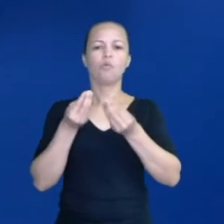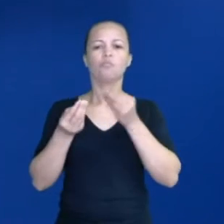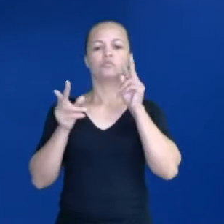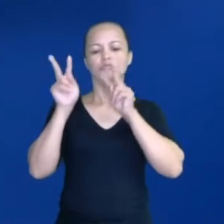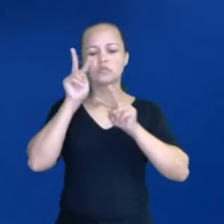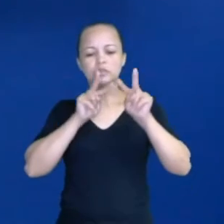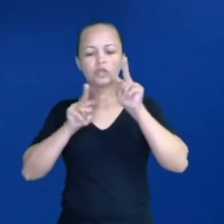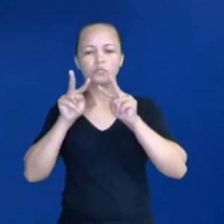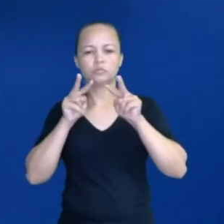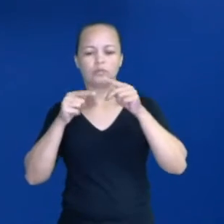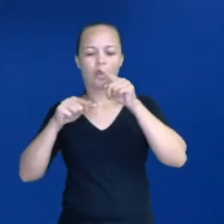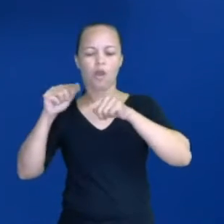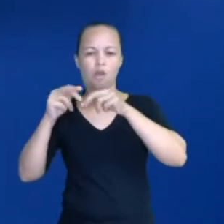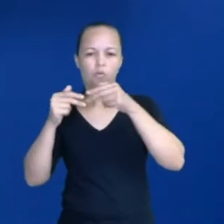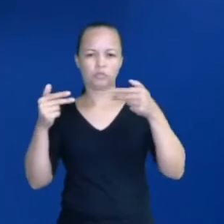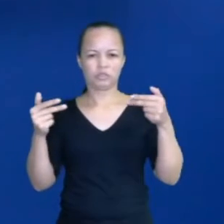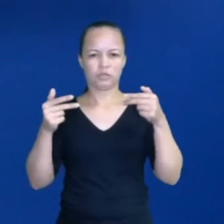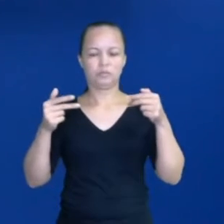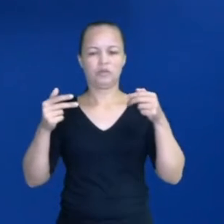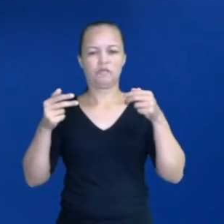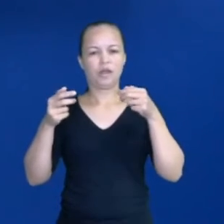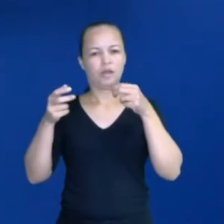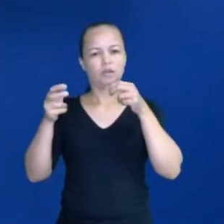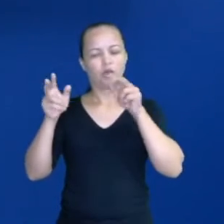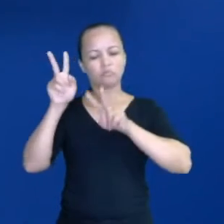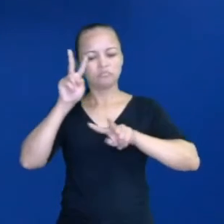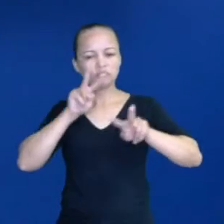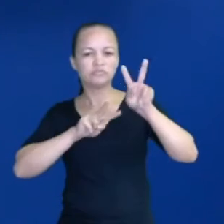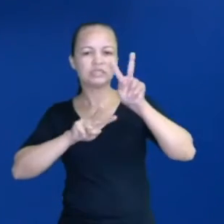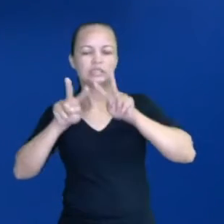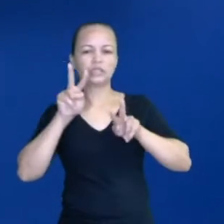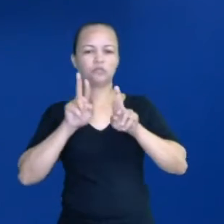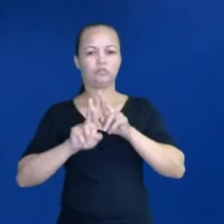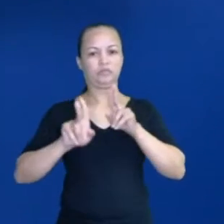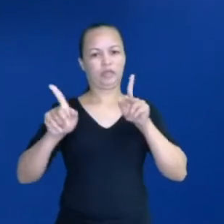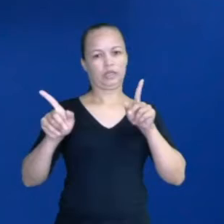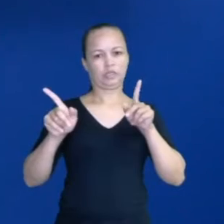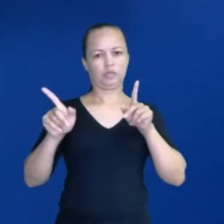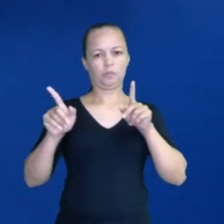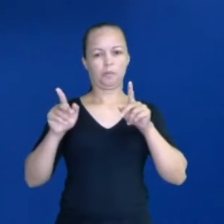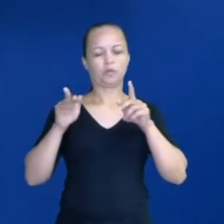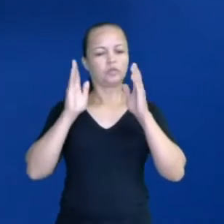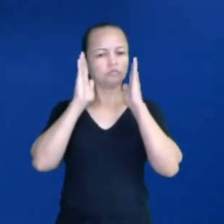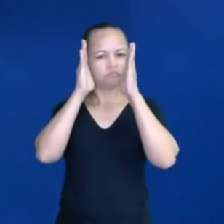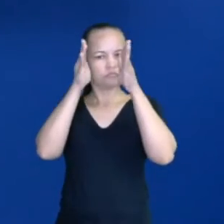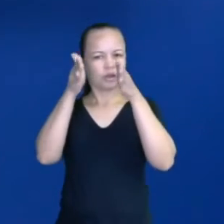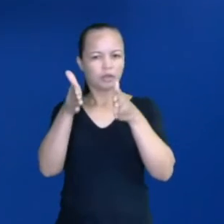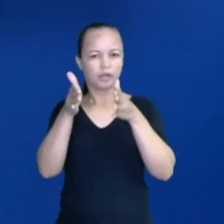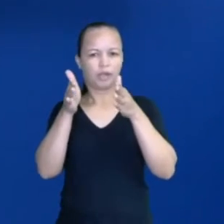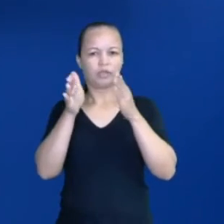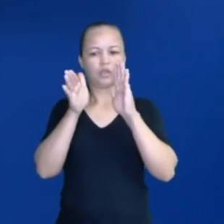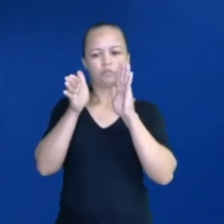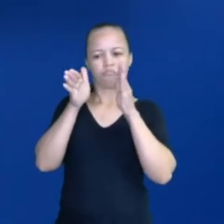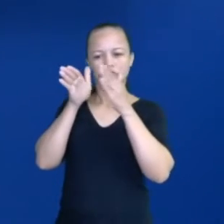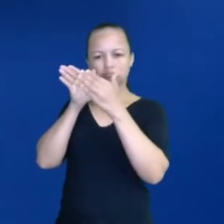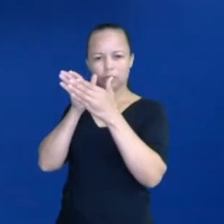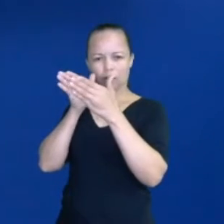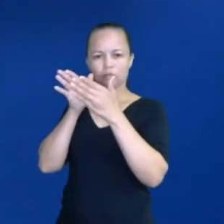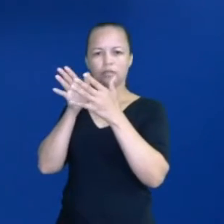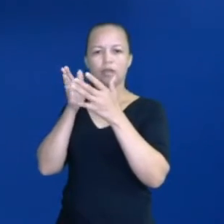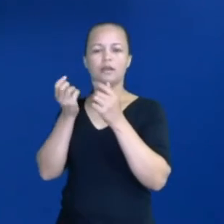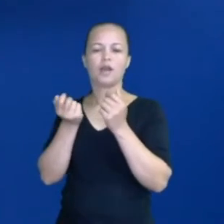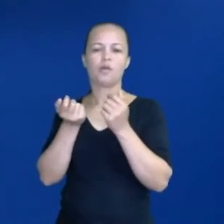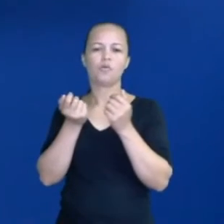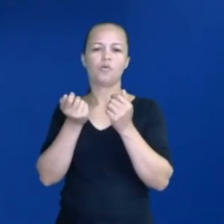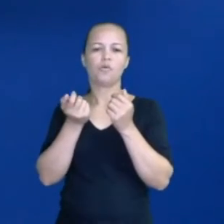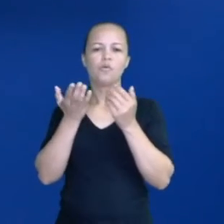paisagem, vai lhe dar uma visão diferente daquilo. Pode ser uma visão de frente, uma visão lateral, entendeu?